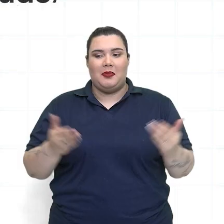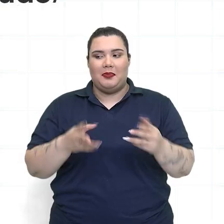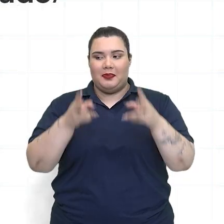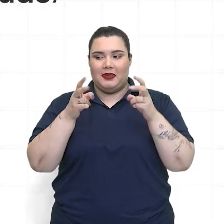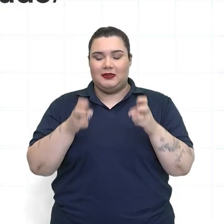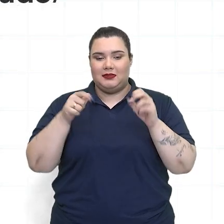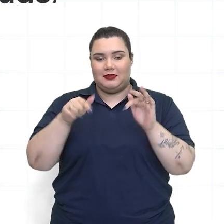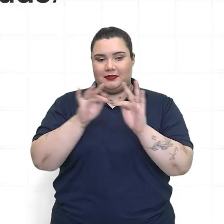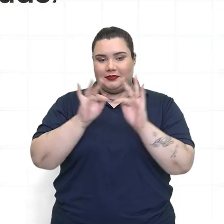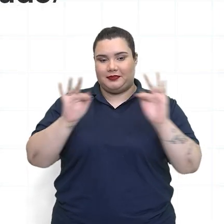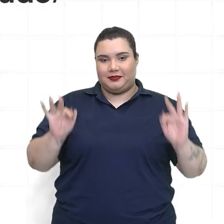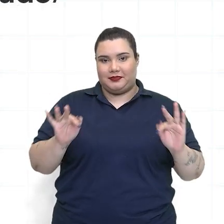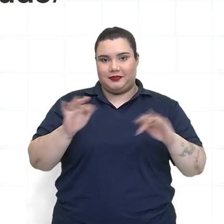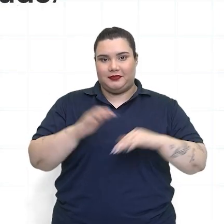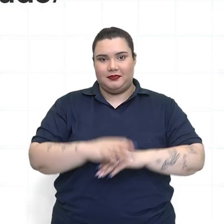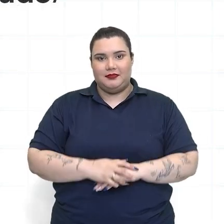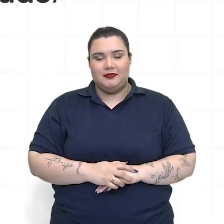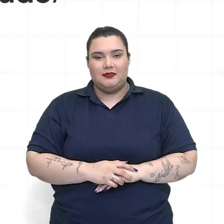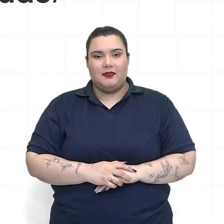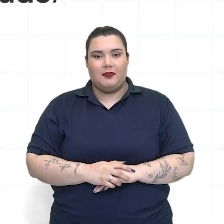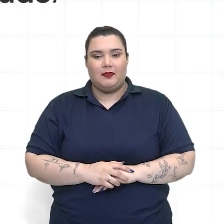seguinte,